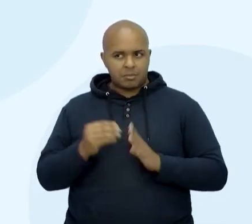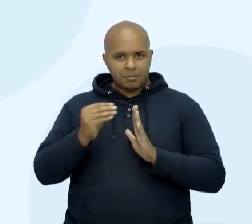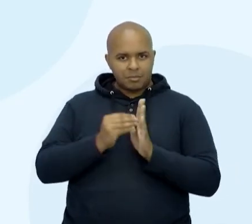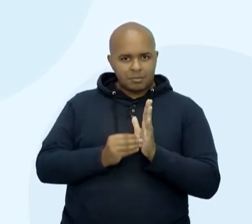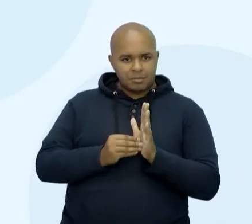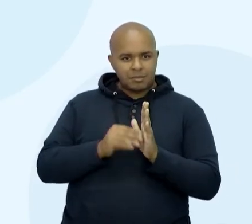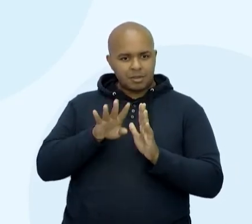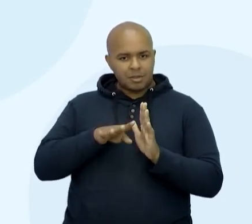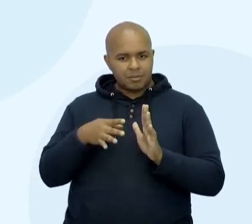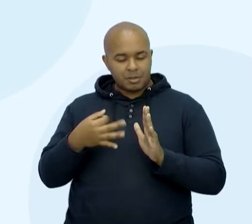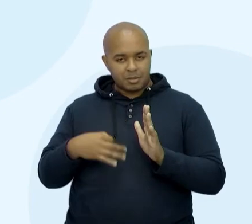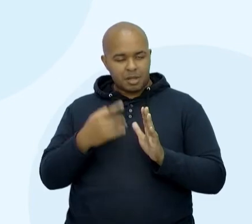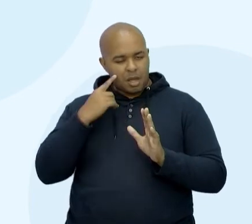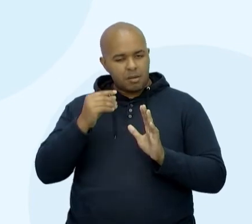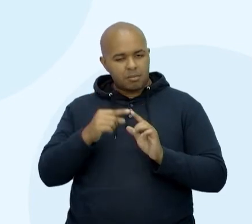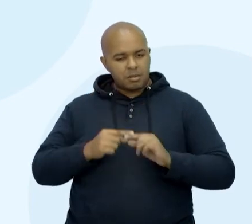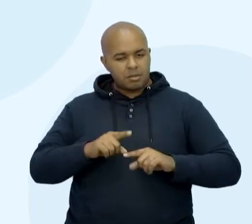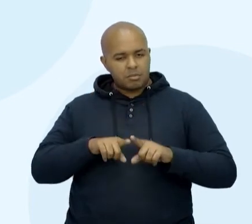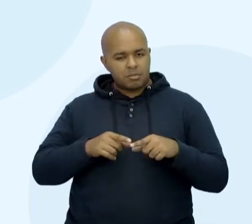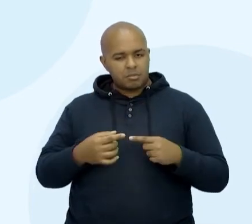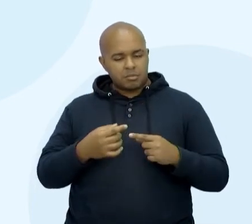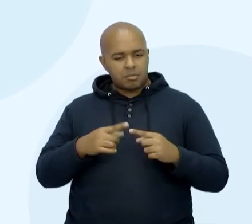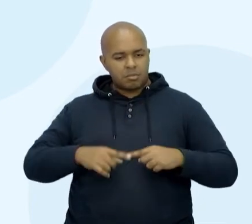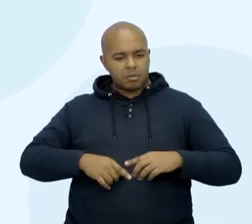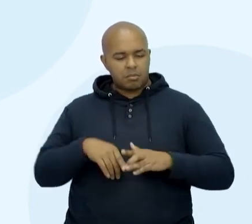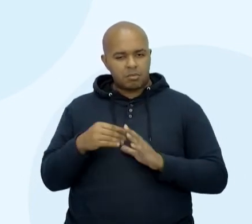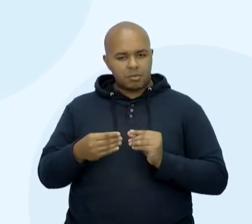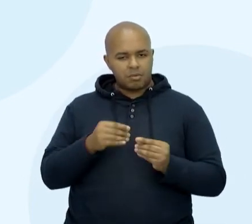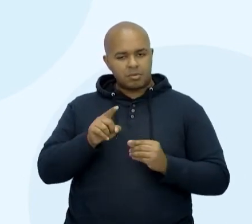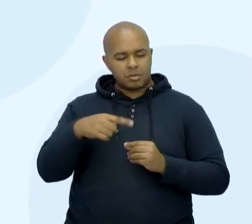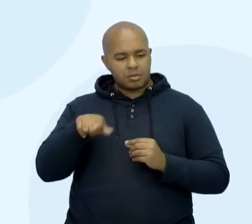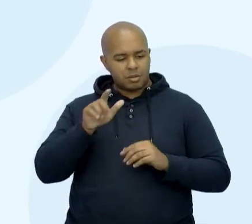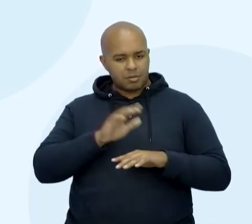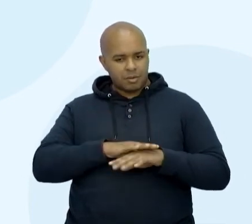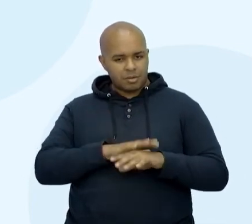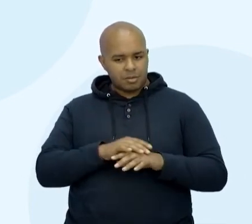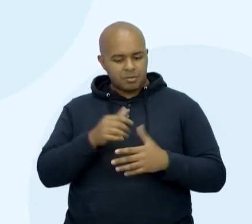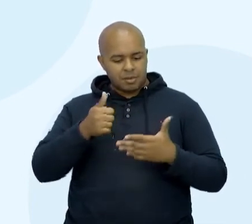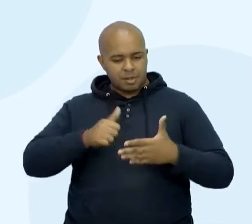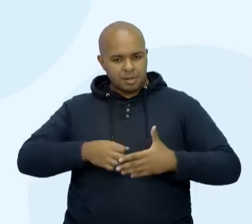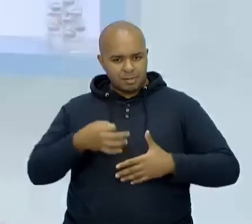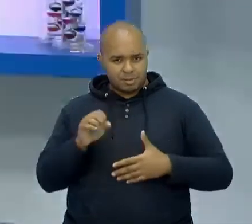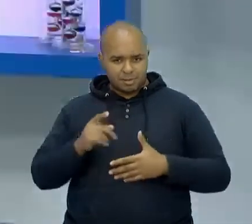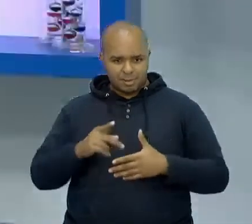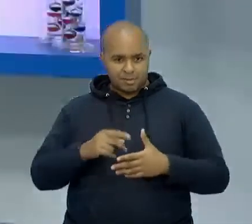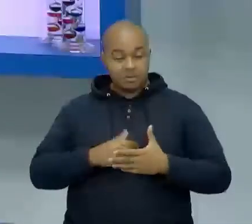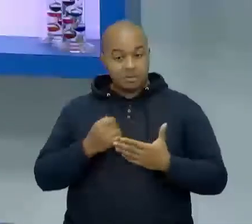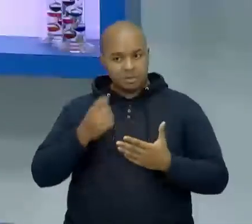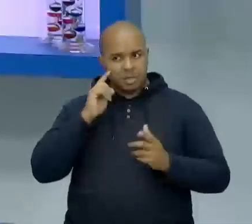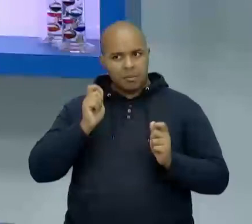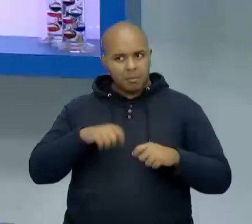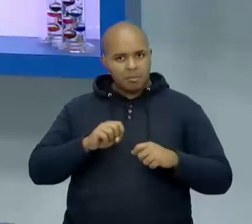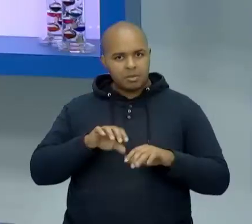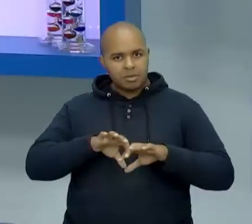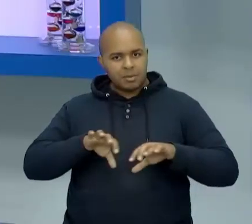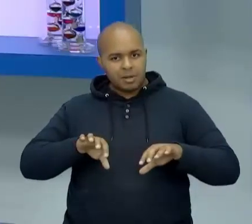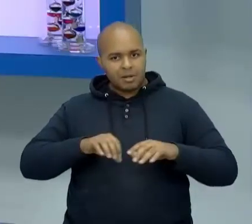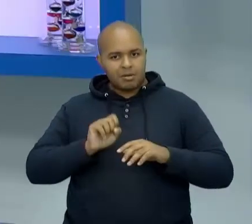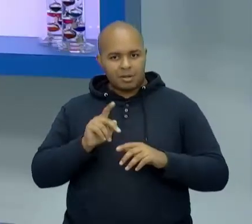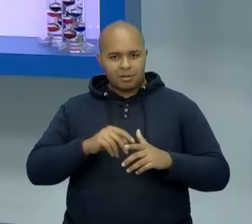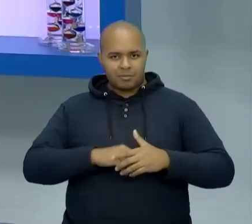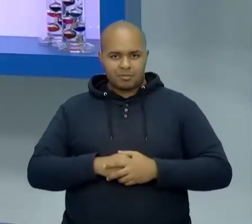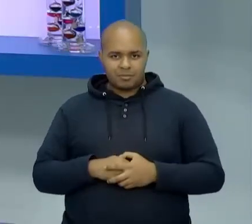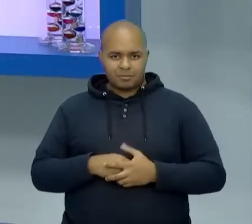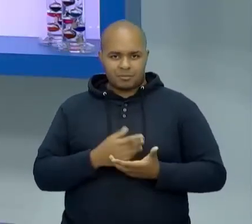preencham essa tabela aí com as propriedades aí dos plásticos para que vocês façam uma análise, tá? Se é possível separá-los, tá